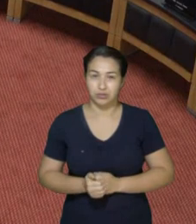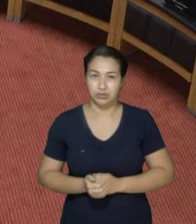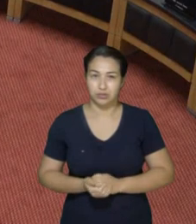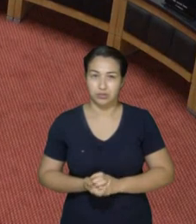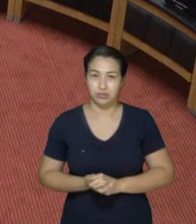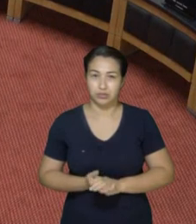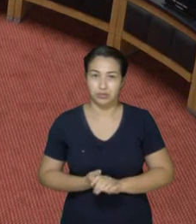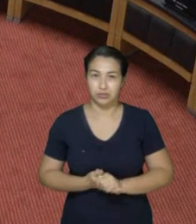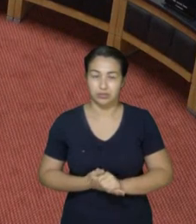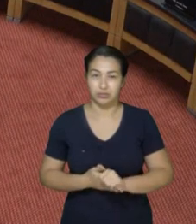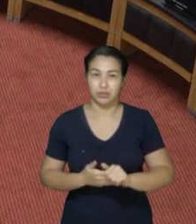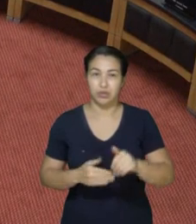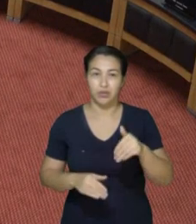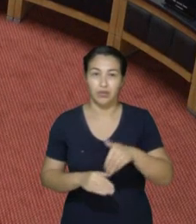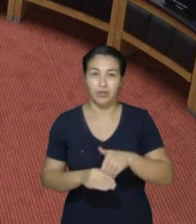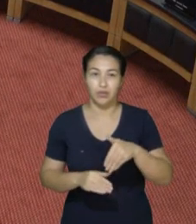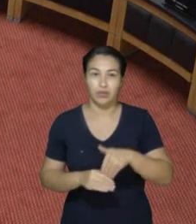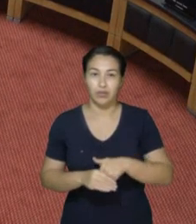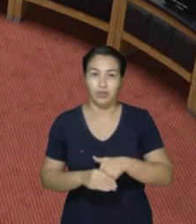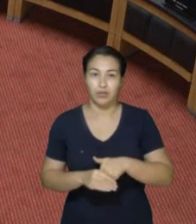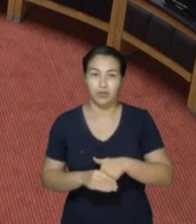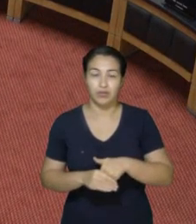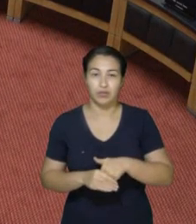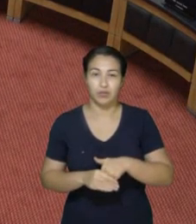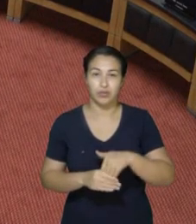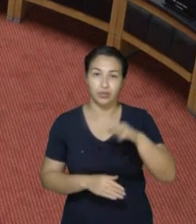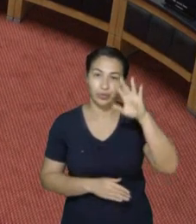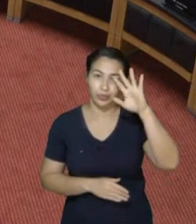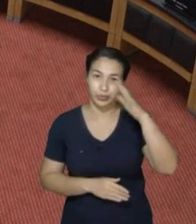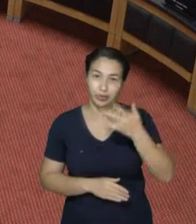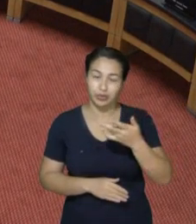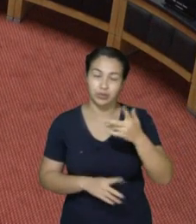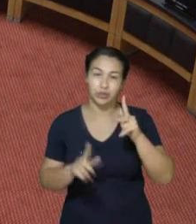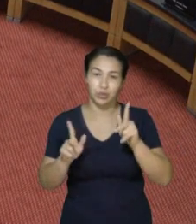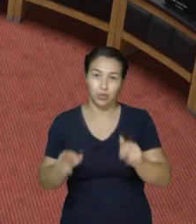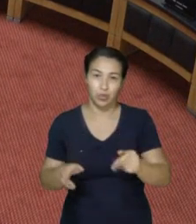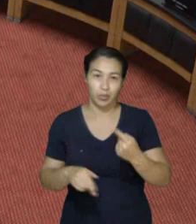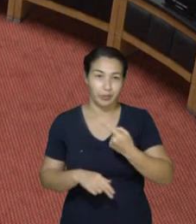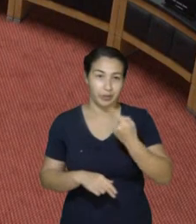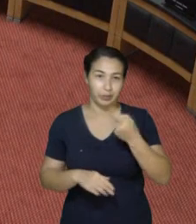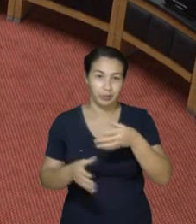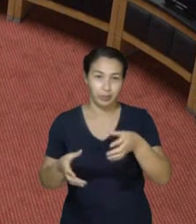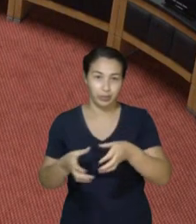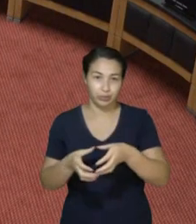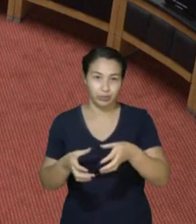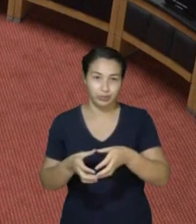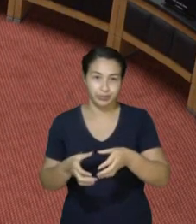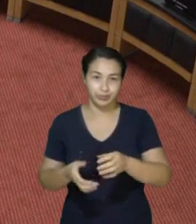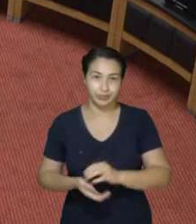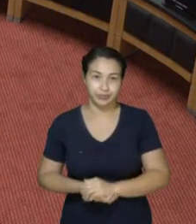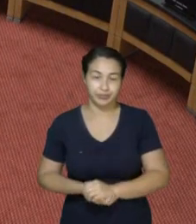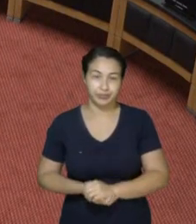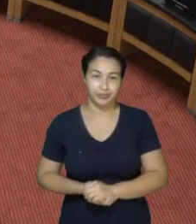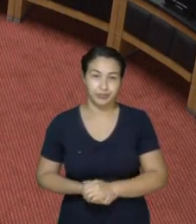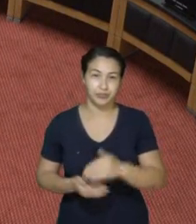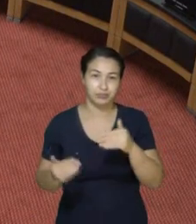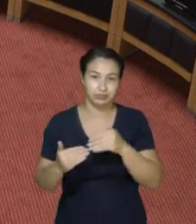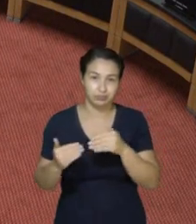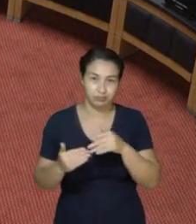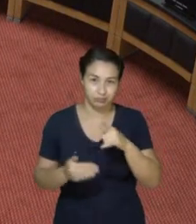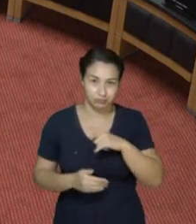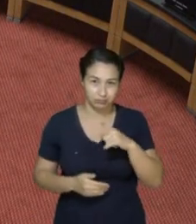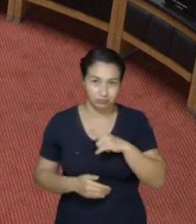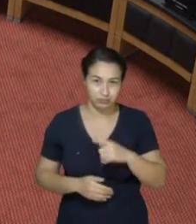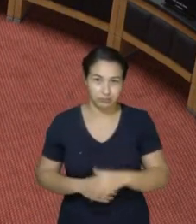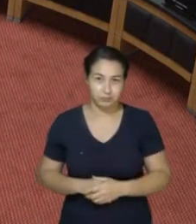o voto, com o resultado do primeiro turno. A concordância.